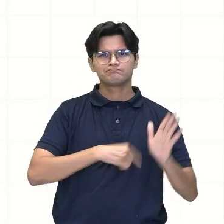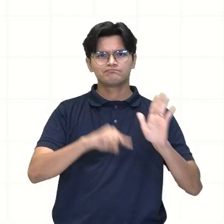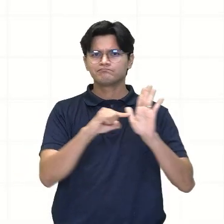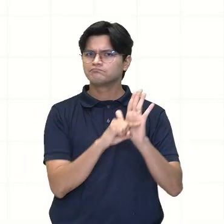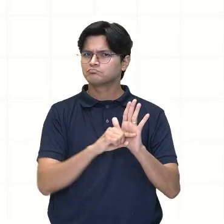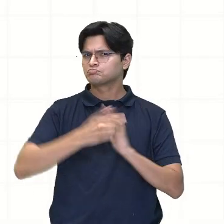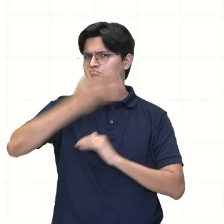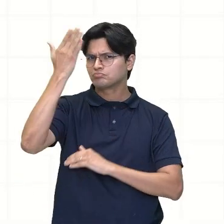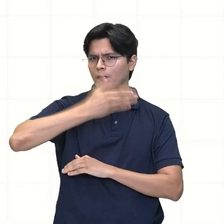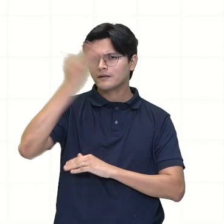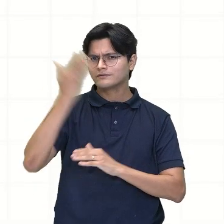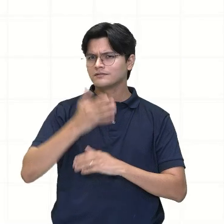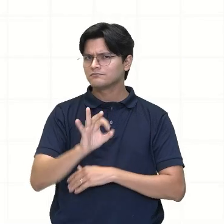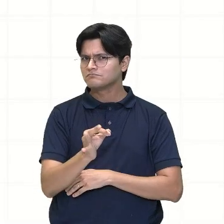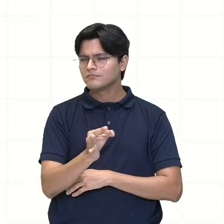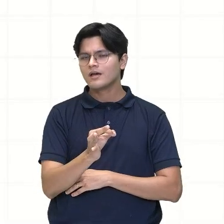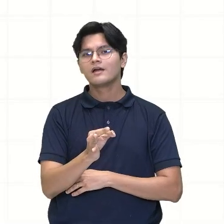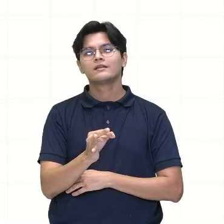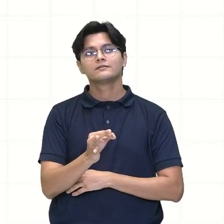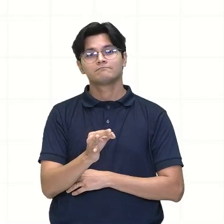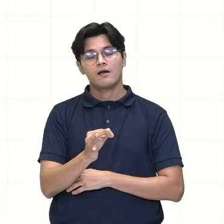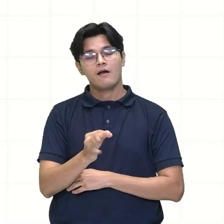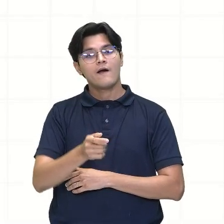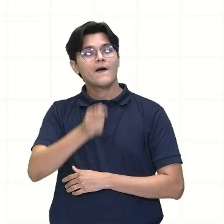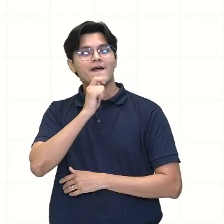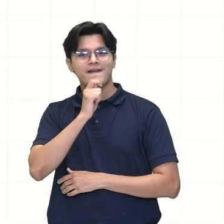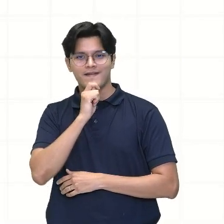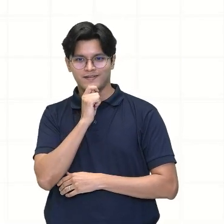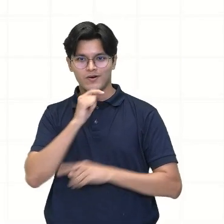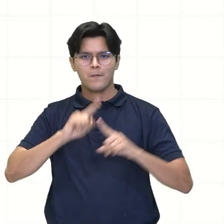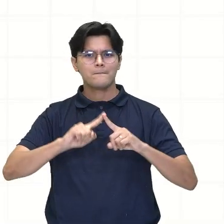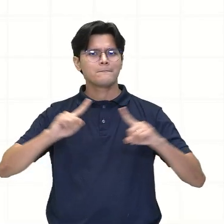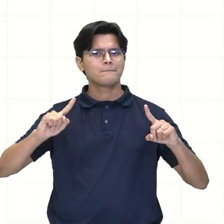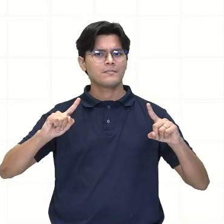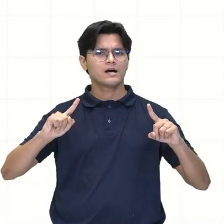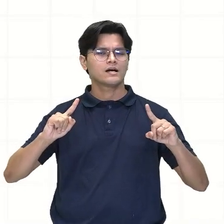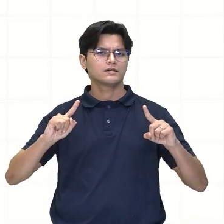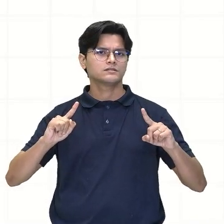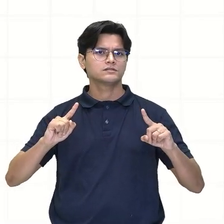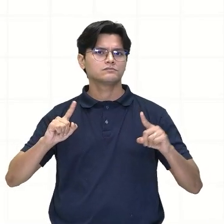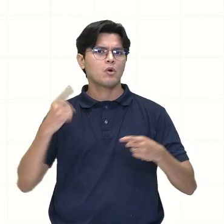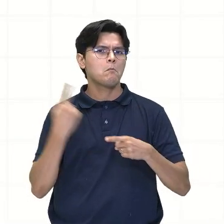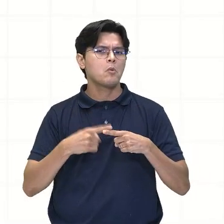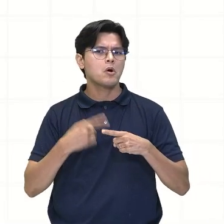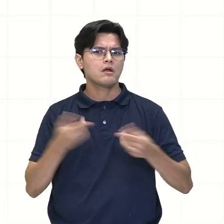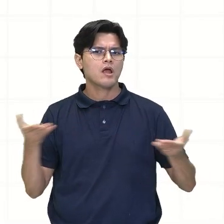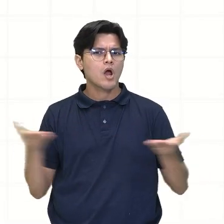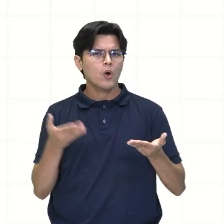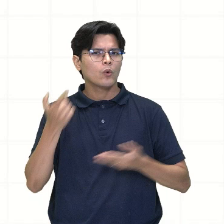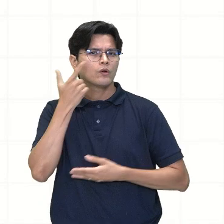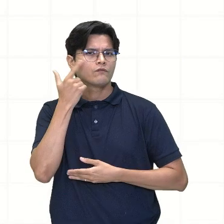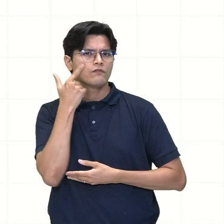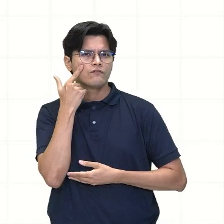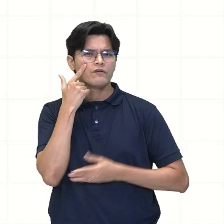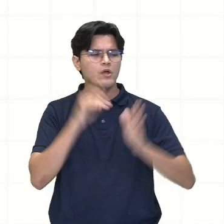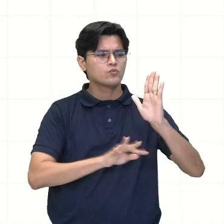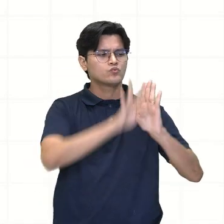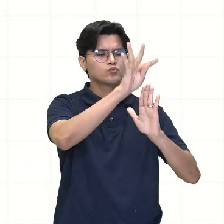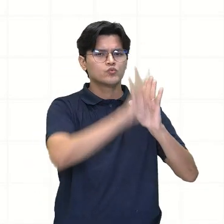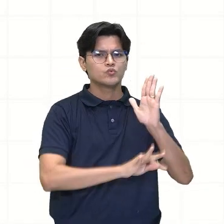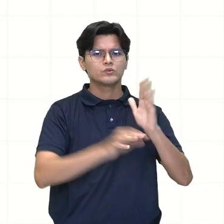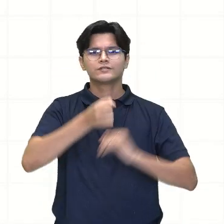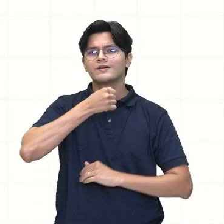Não, aqui eles ainda não apareceram. Mas por que a gente está vendo uma reportagem que tem falando